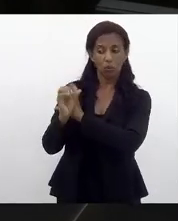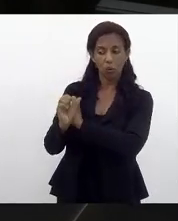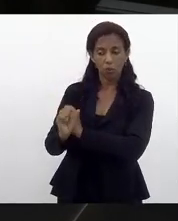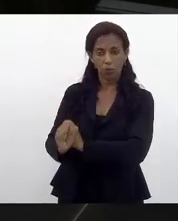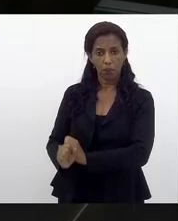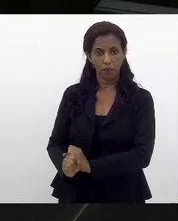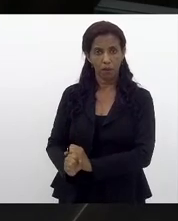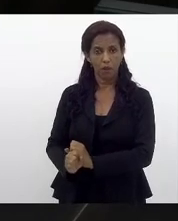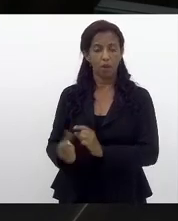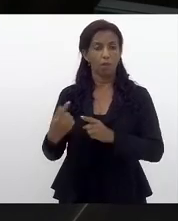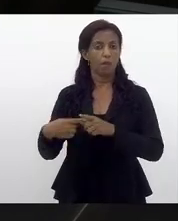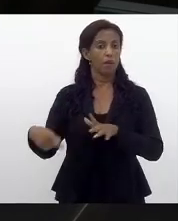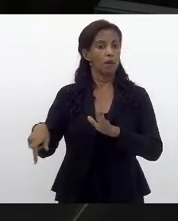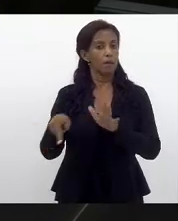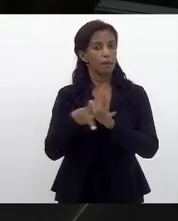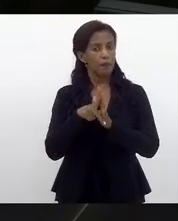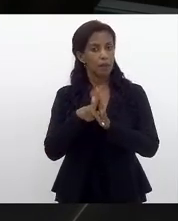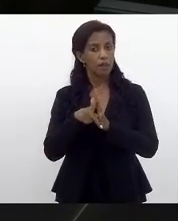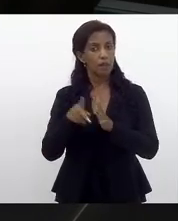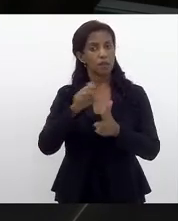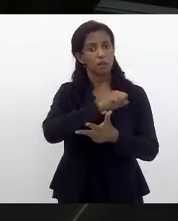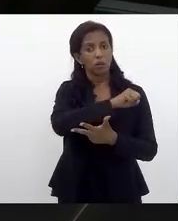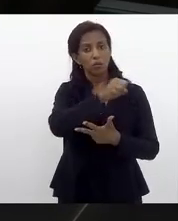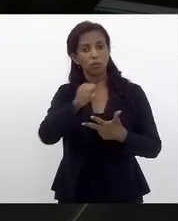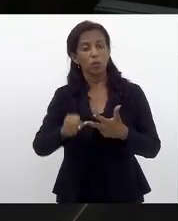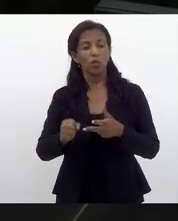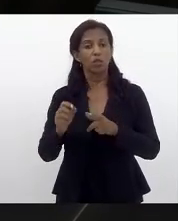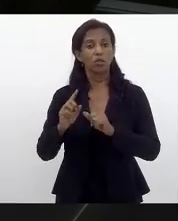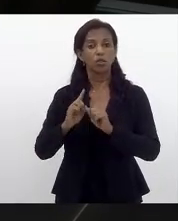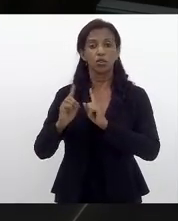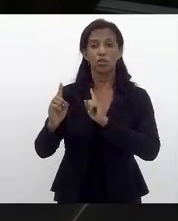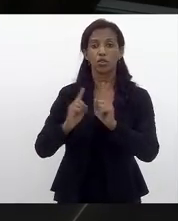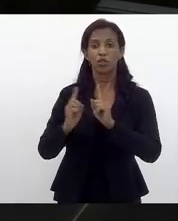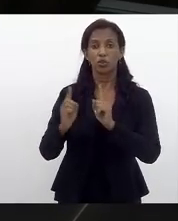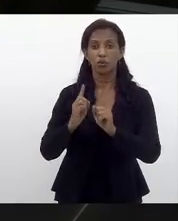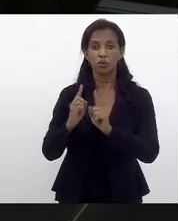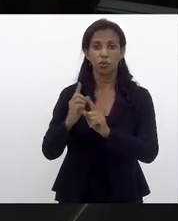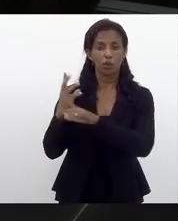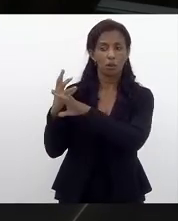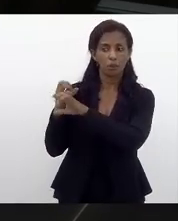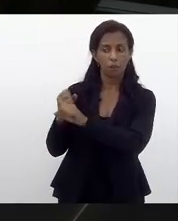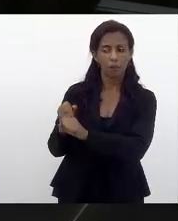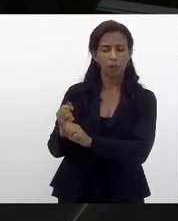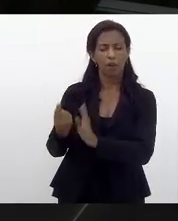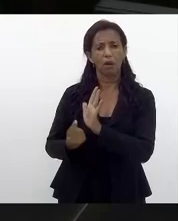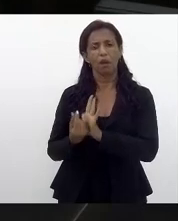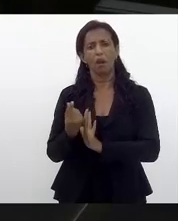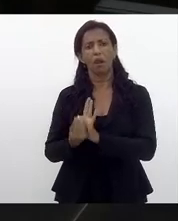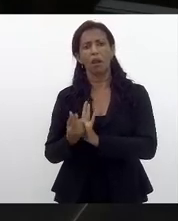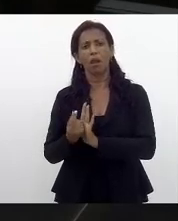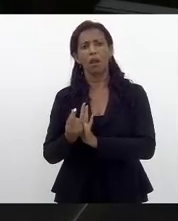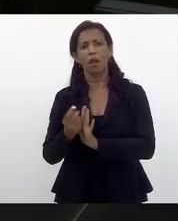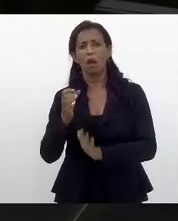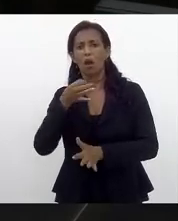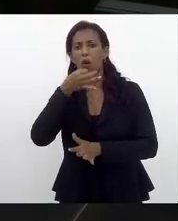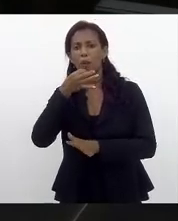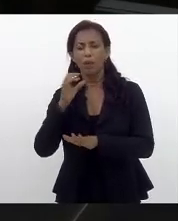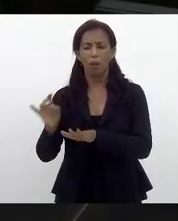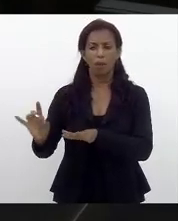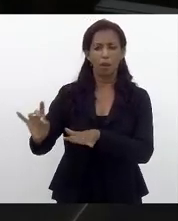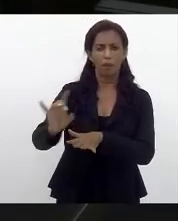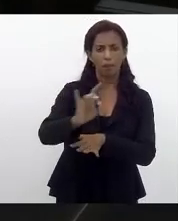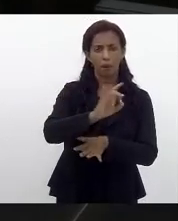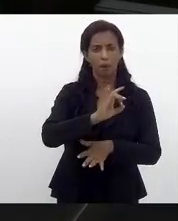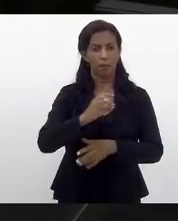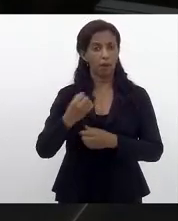e o que é pertence aos poderes discutirem no orçamento o quinhão de cada um e